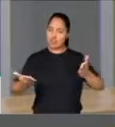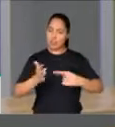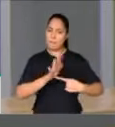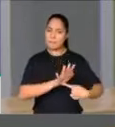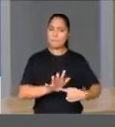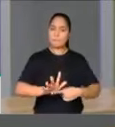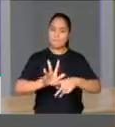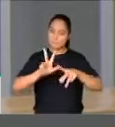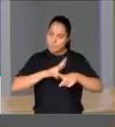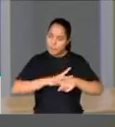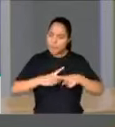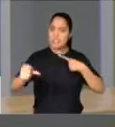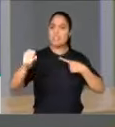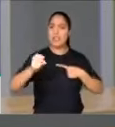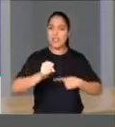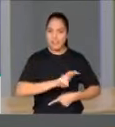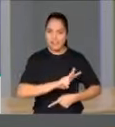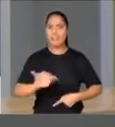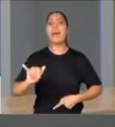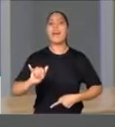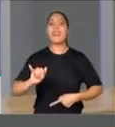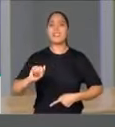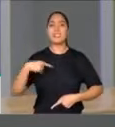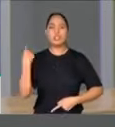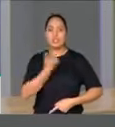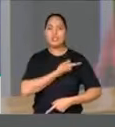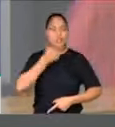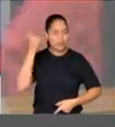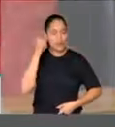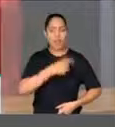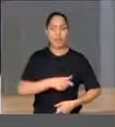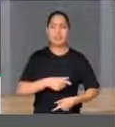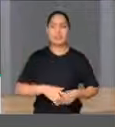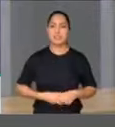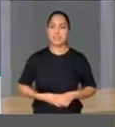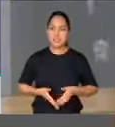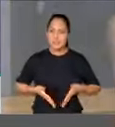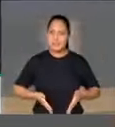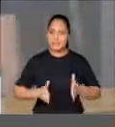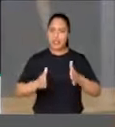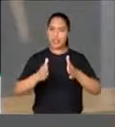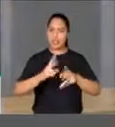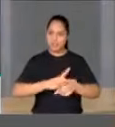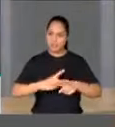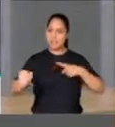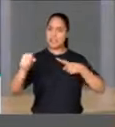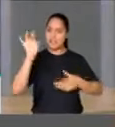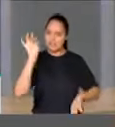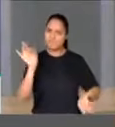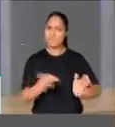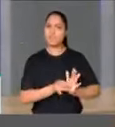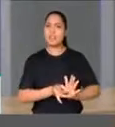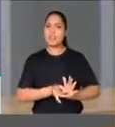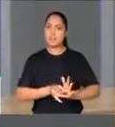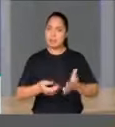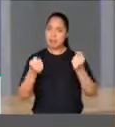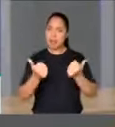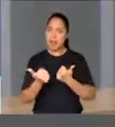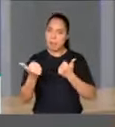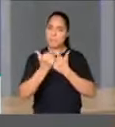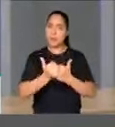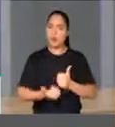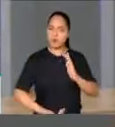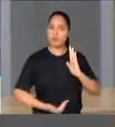vencer. Este é um caminho sem volta. Mas nós gostaríamos muito de contar com esta casa, porque esta aí é a casa